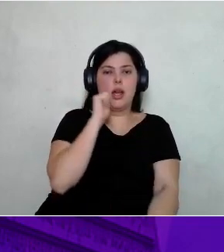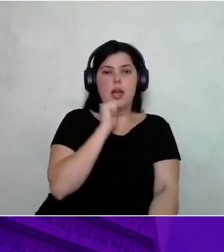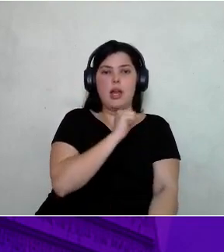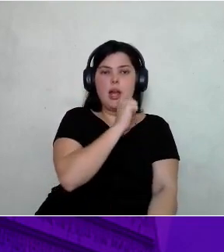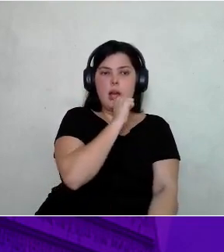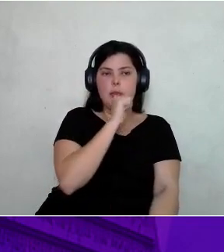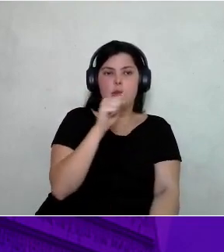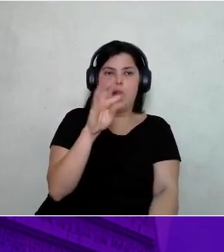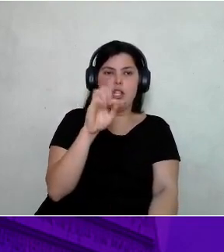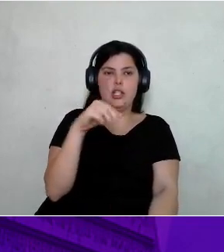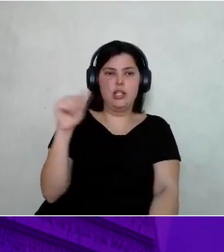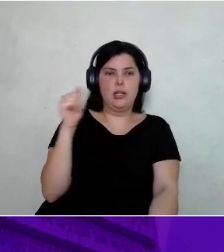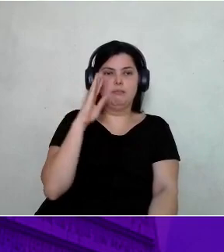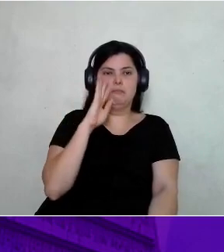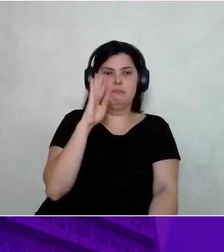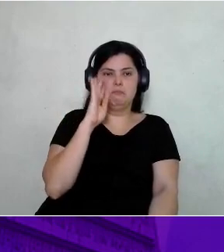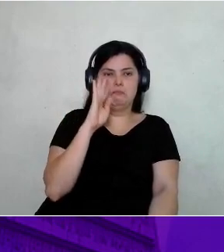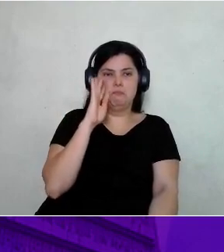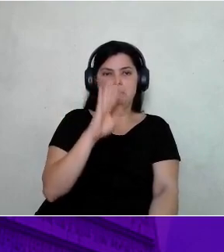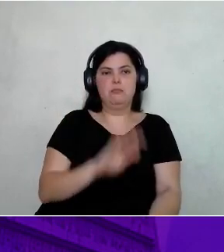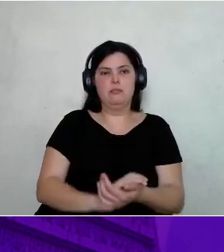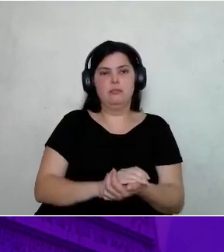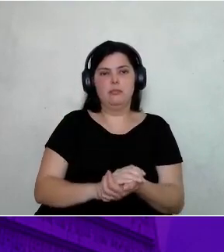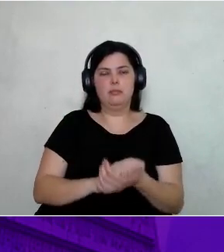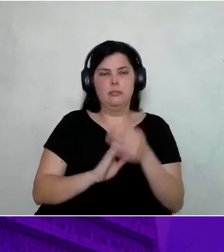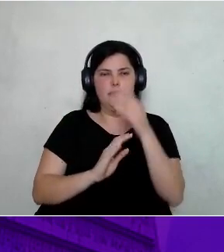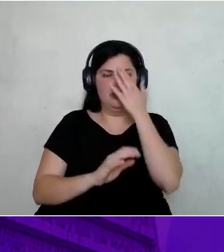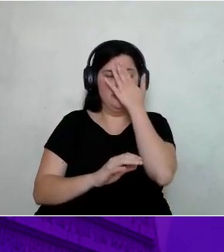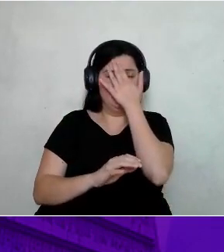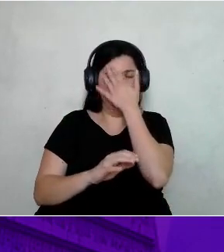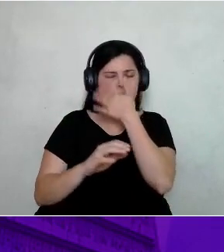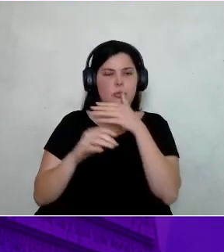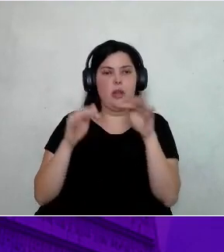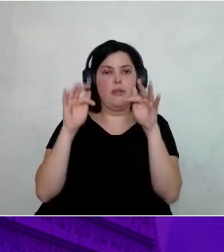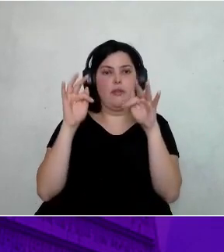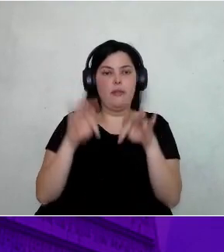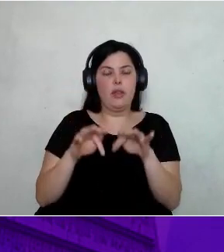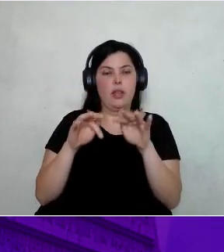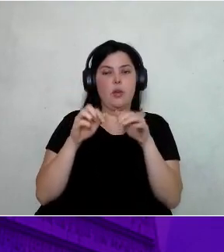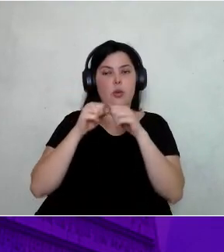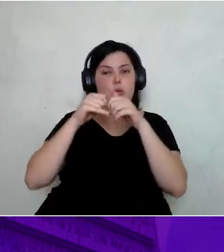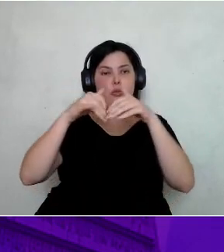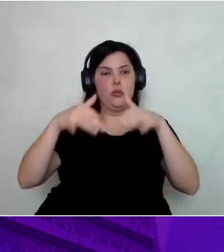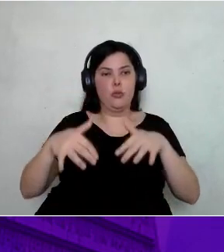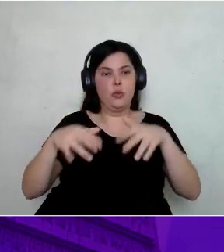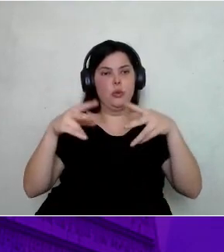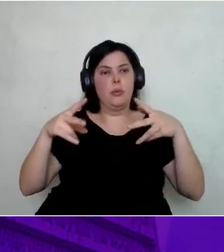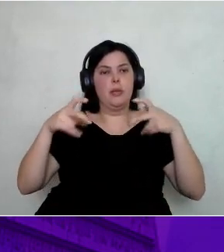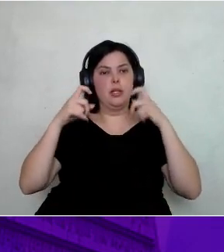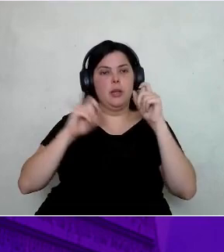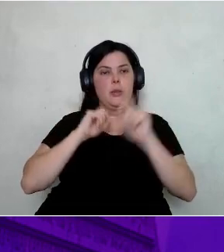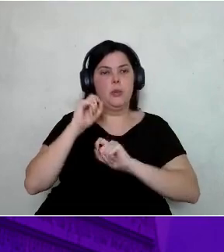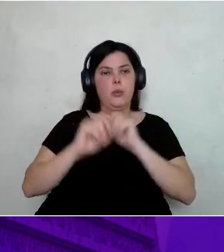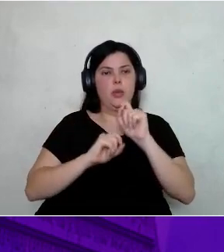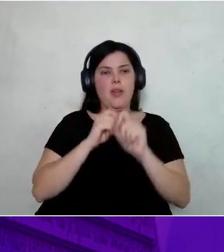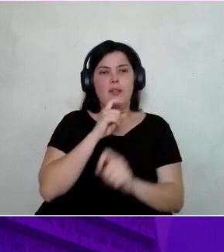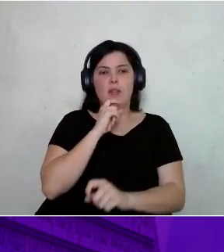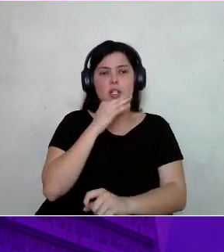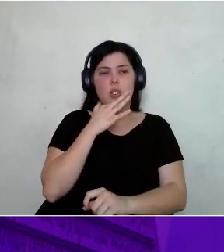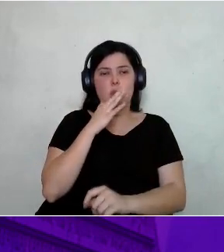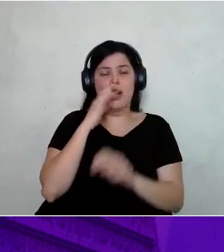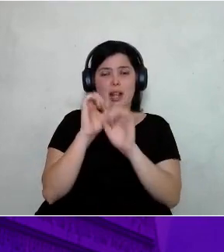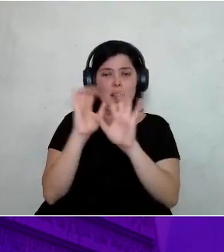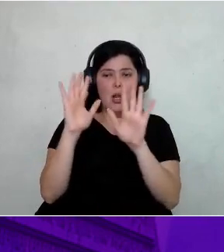Legal? Então, aqui ele está finalizando o nosso fluxo. Notem que está vendo que está verdinho mais claro, é que ele está